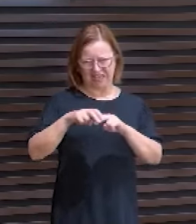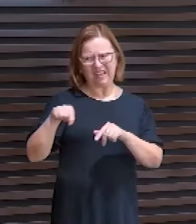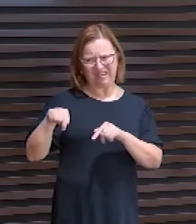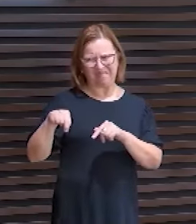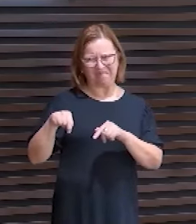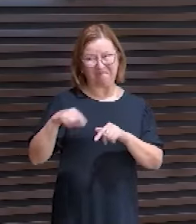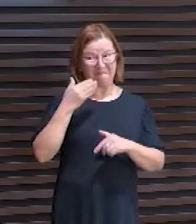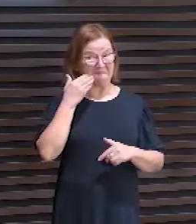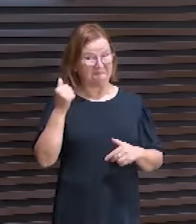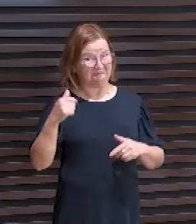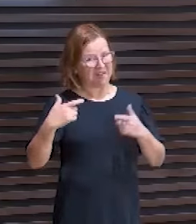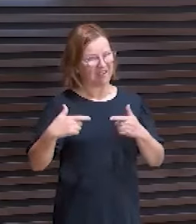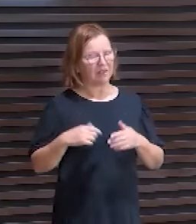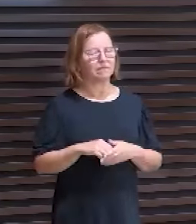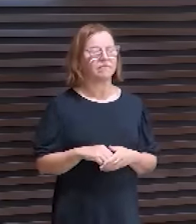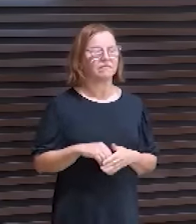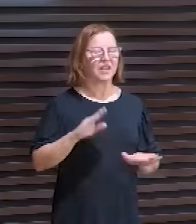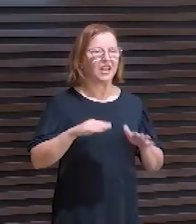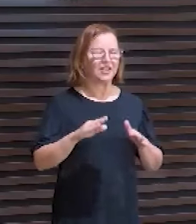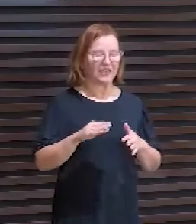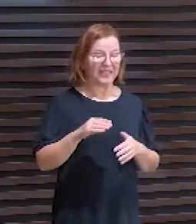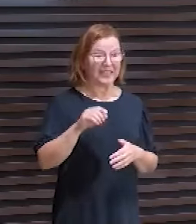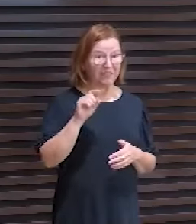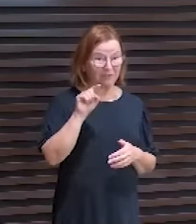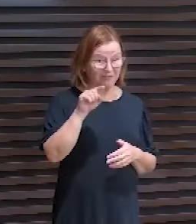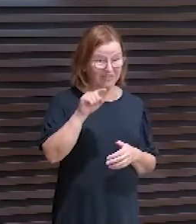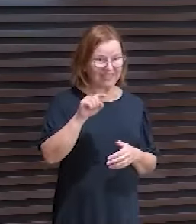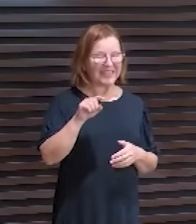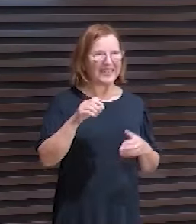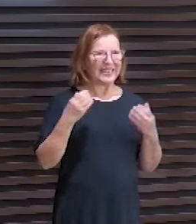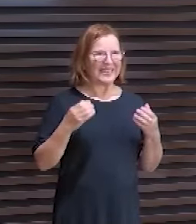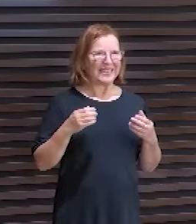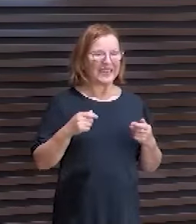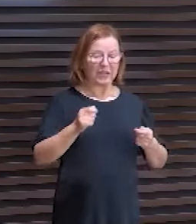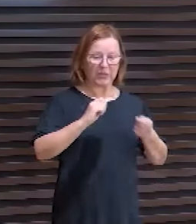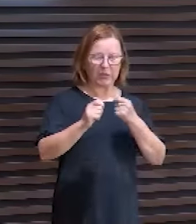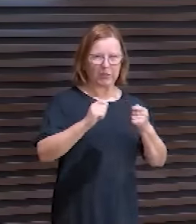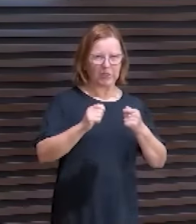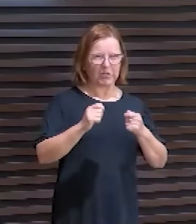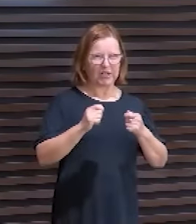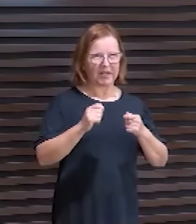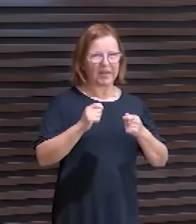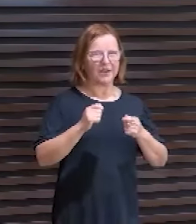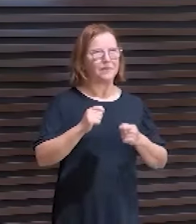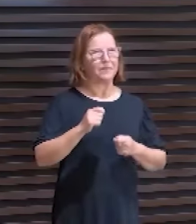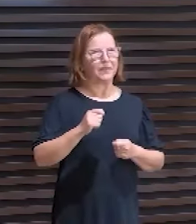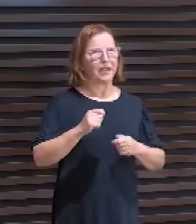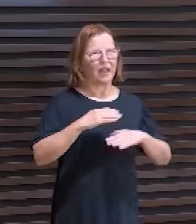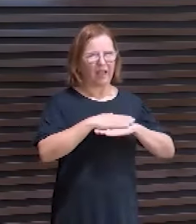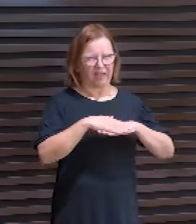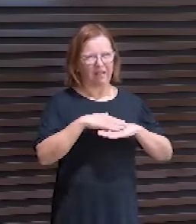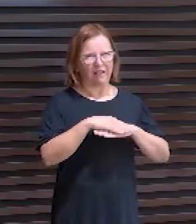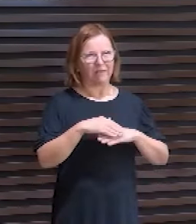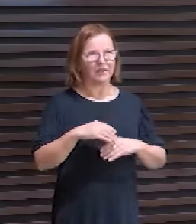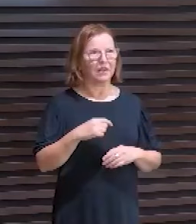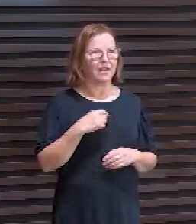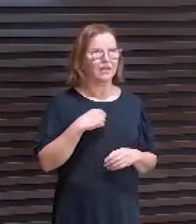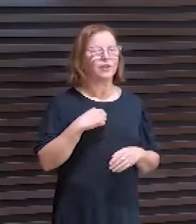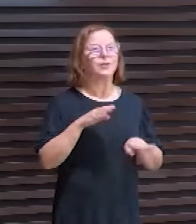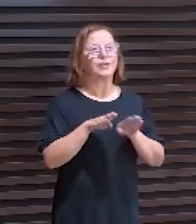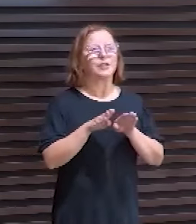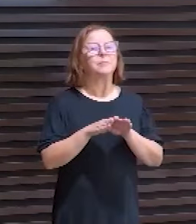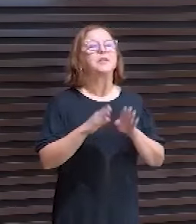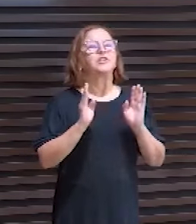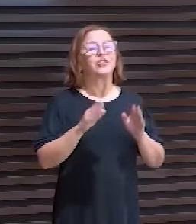com o controle da conversa muitas vezes eu já me peguei fazendo isso eu quero